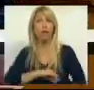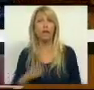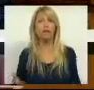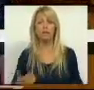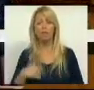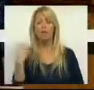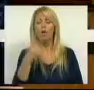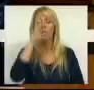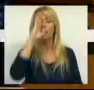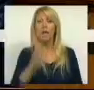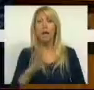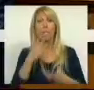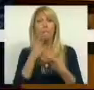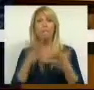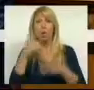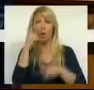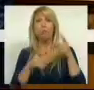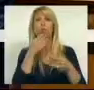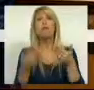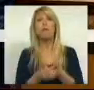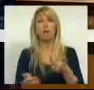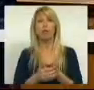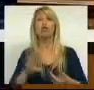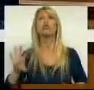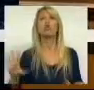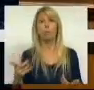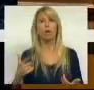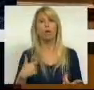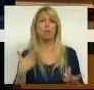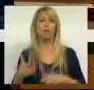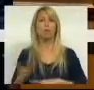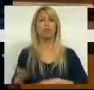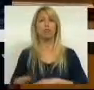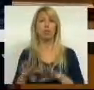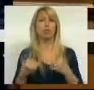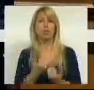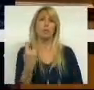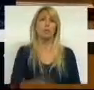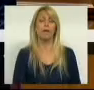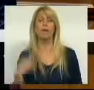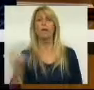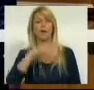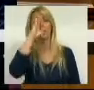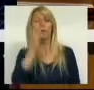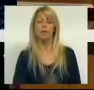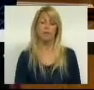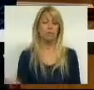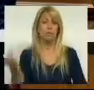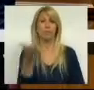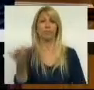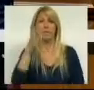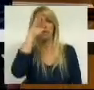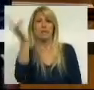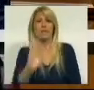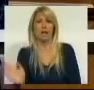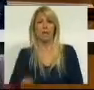boa parte da população idosa do nosso país é objeto de pobreza e de exclusão social. E todos sabemos, o PSD sabe, o CDS sabe e o